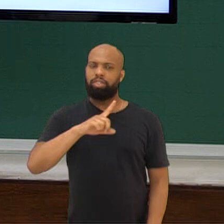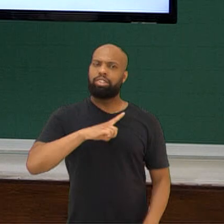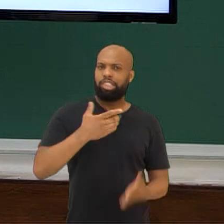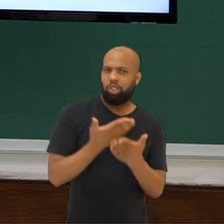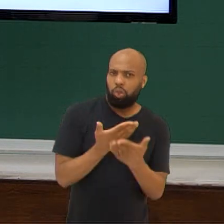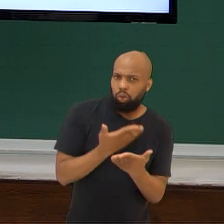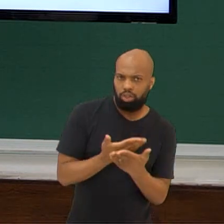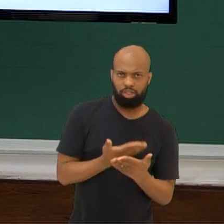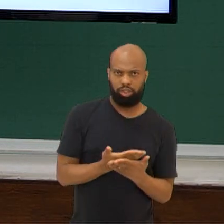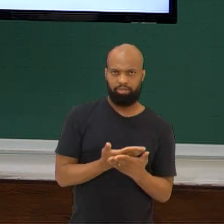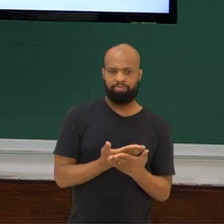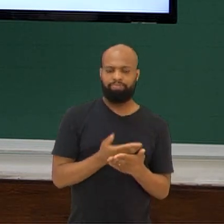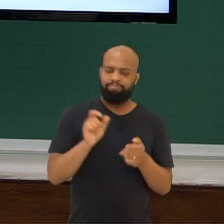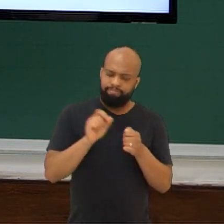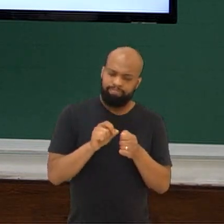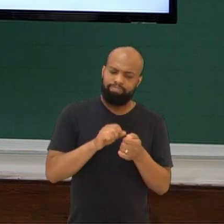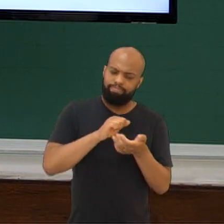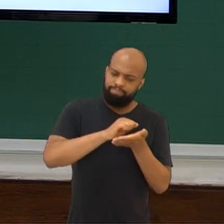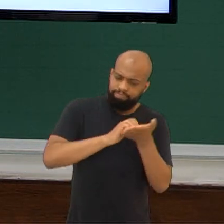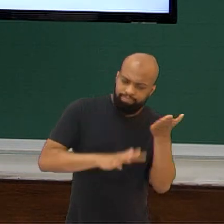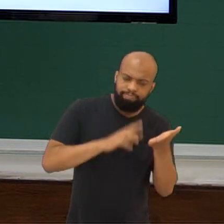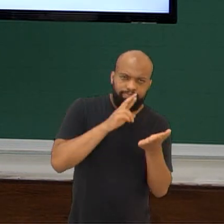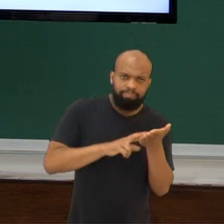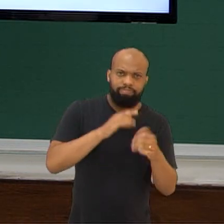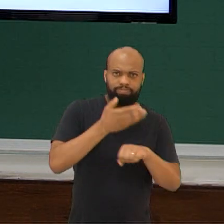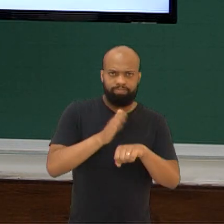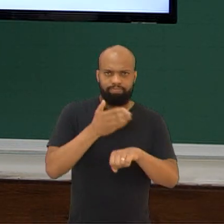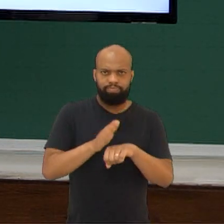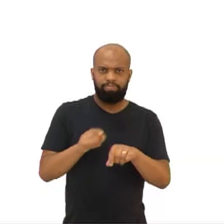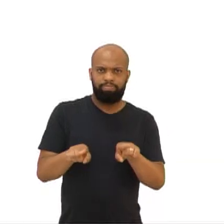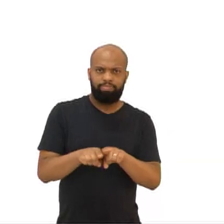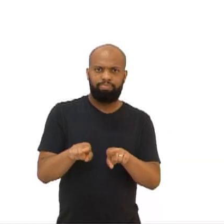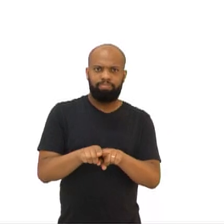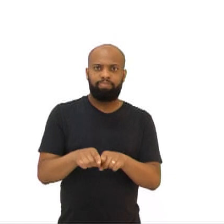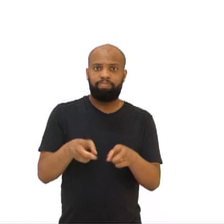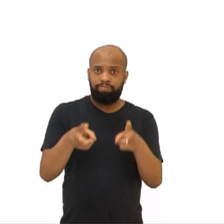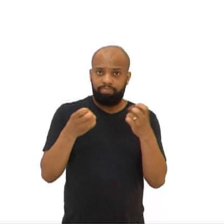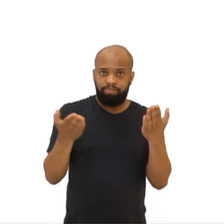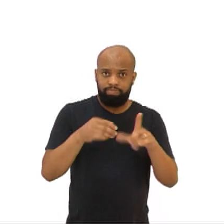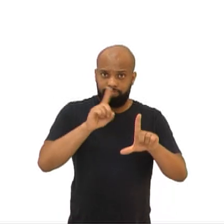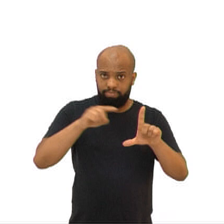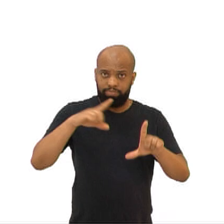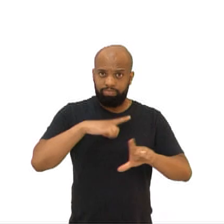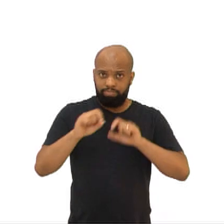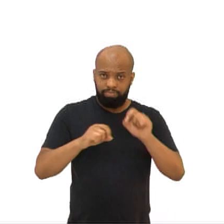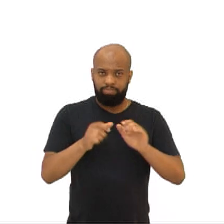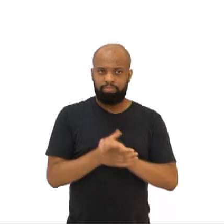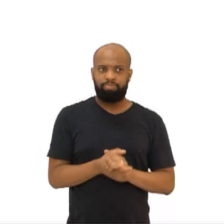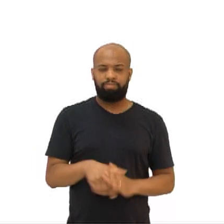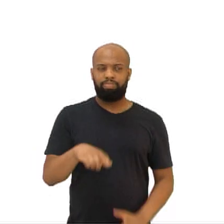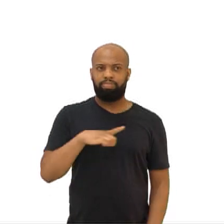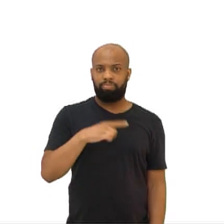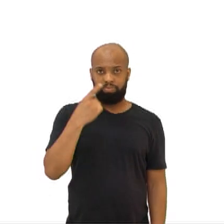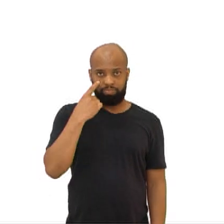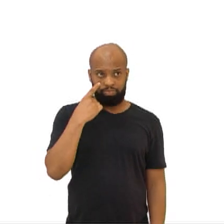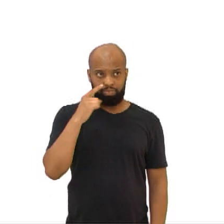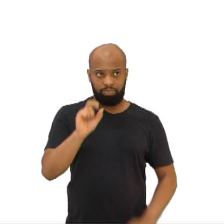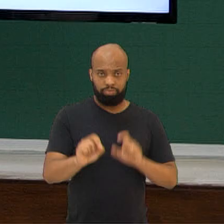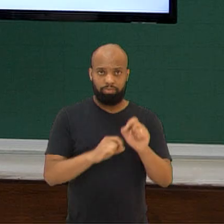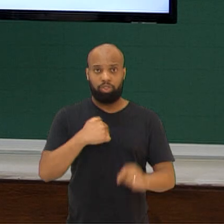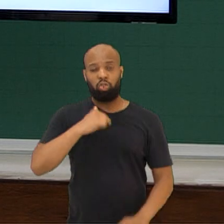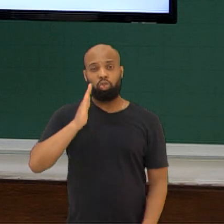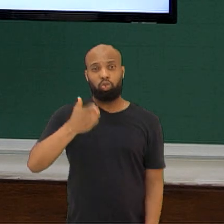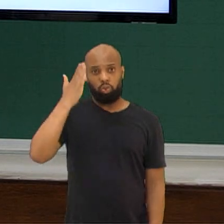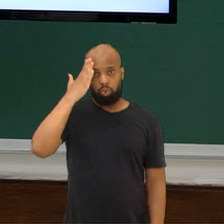estudo, é resolução de exercício. Então, veja, observando o gráfico, nós temos que, olha aqui, como eu já